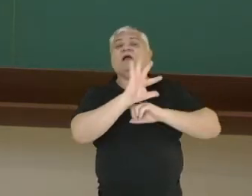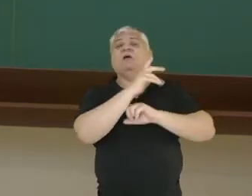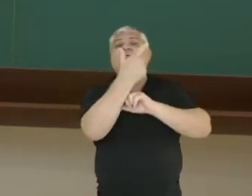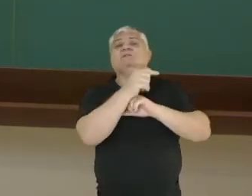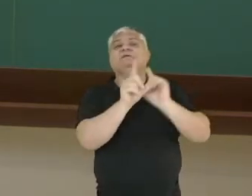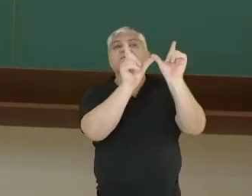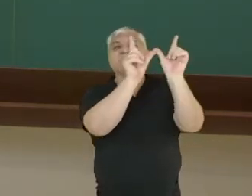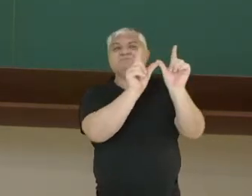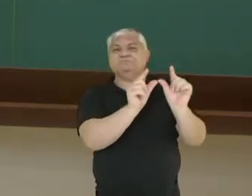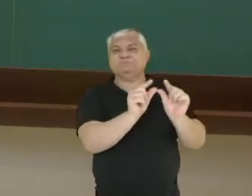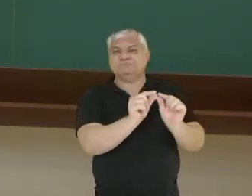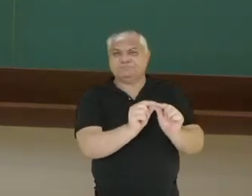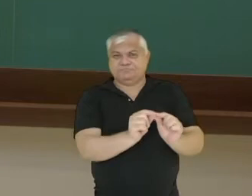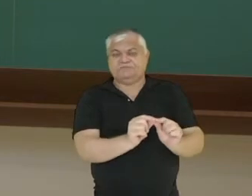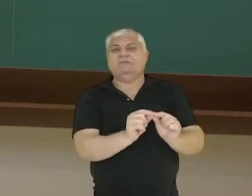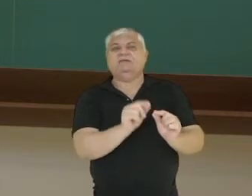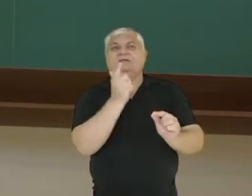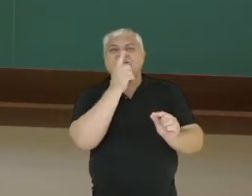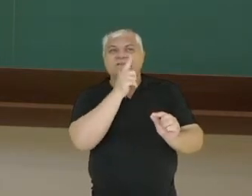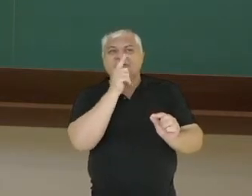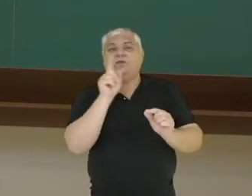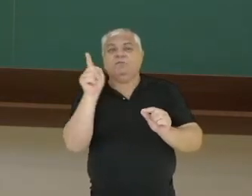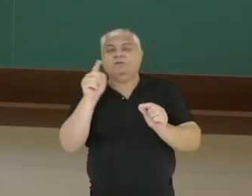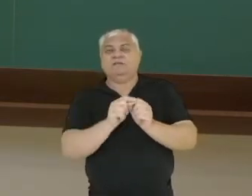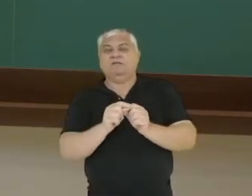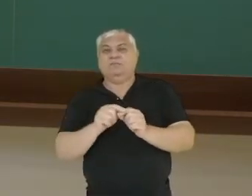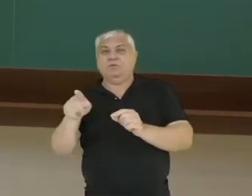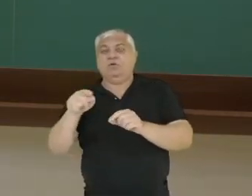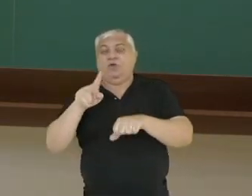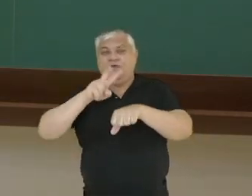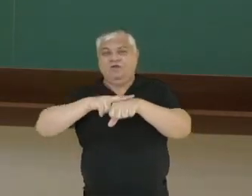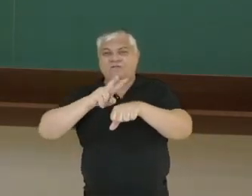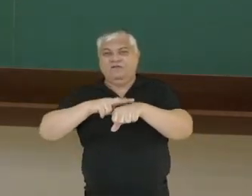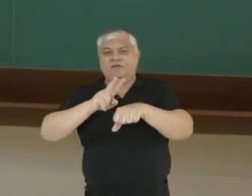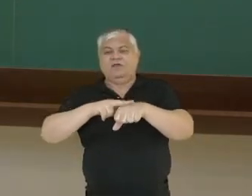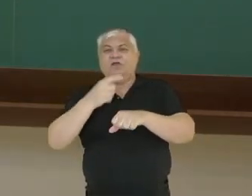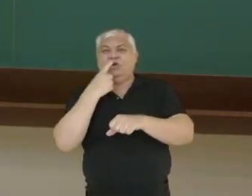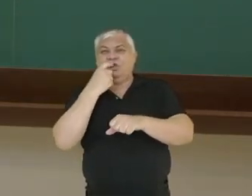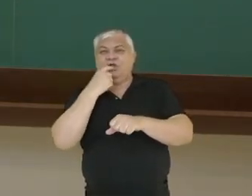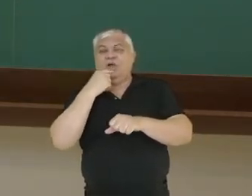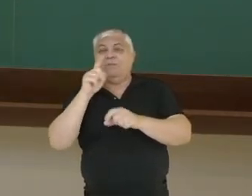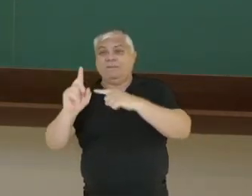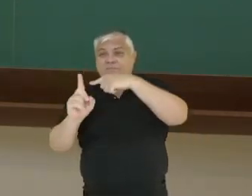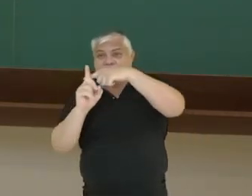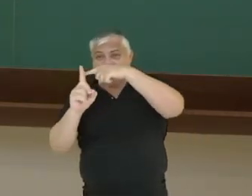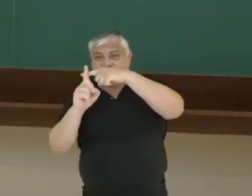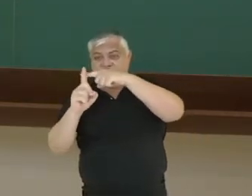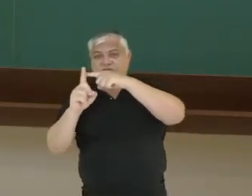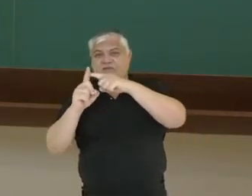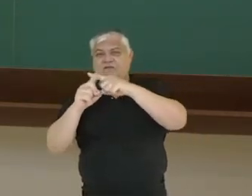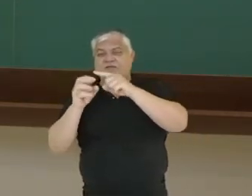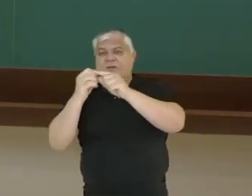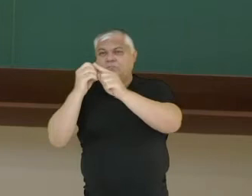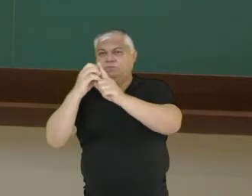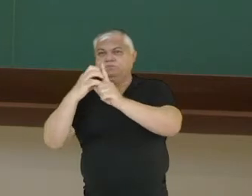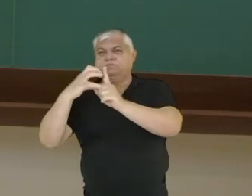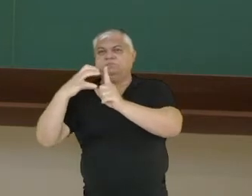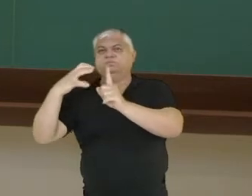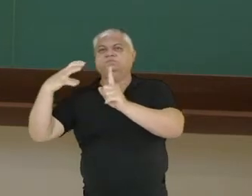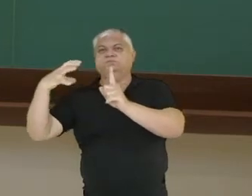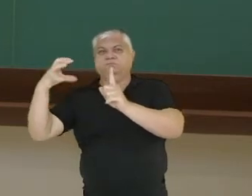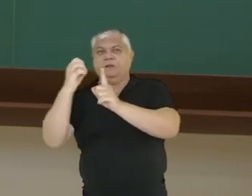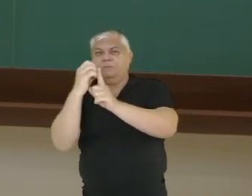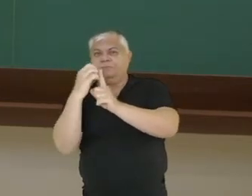e ele ganha os elétrons. Então, o cátodo, aqui no nosso caso, cobre, ele é a parte positiva, vai sofrer a redução,